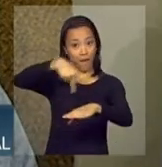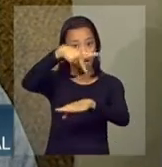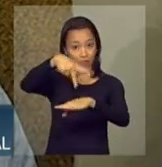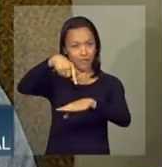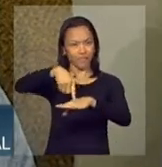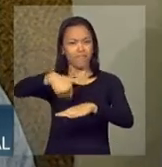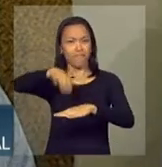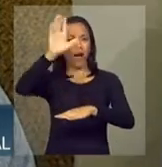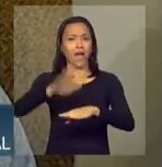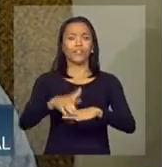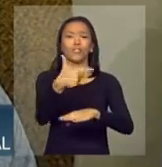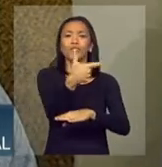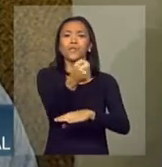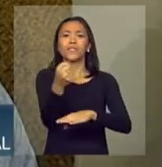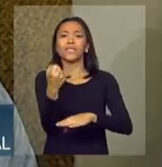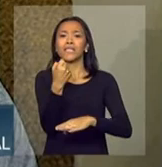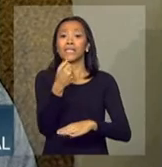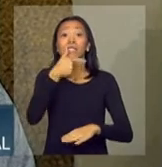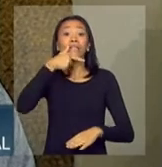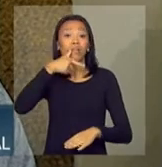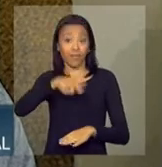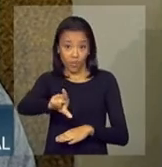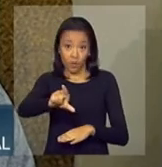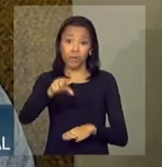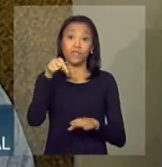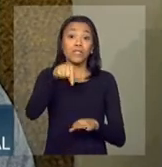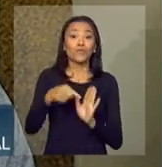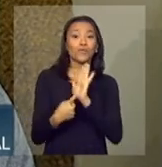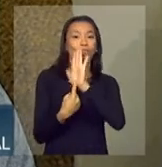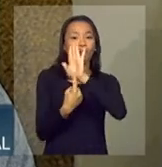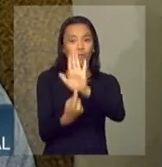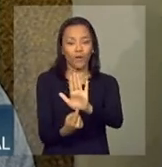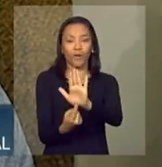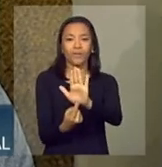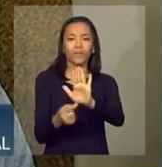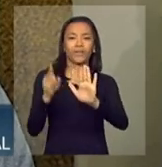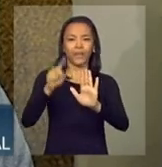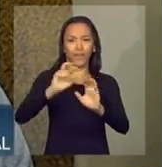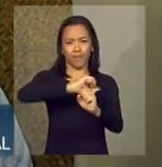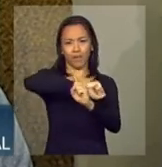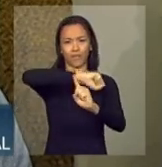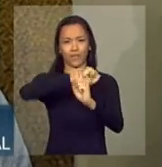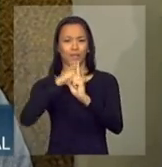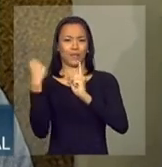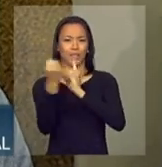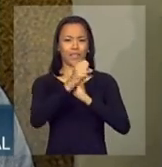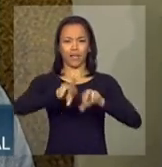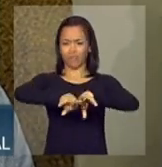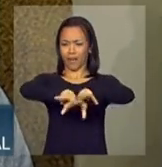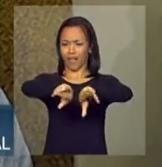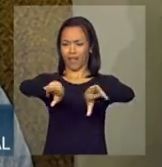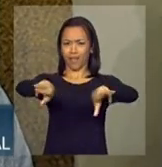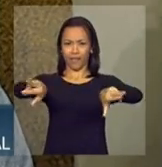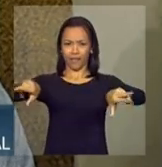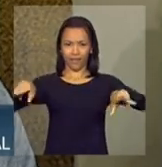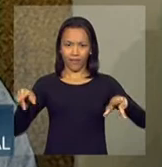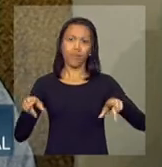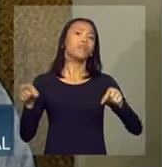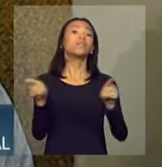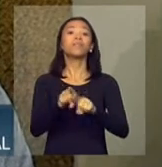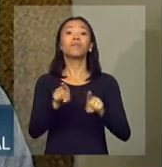mais de 200 línguas, porque isso expressa o sentido de uma sociedade pluriétnica e a